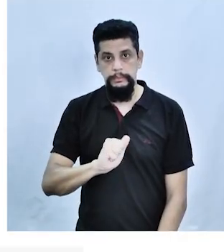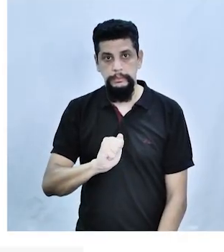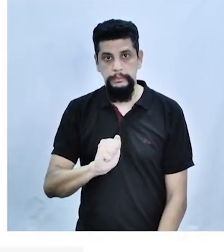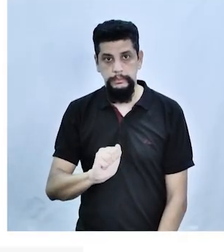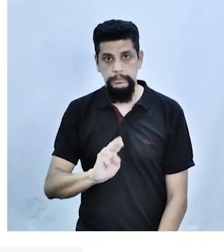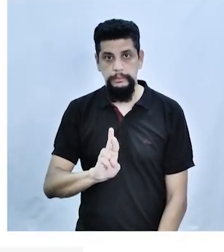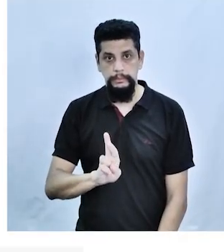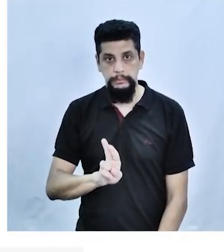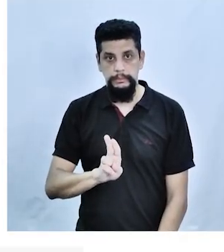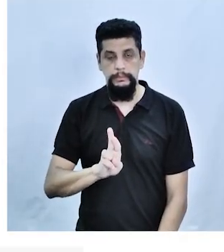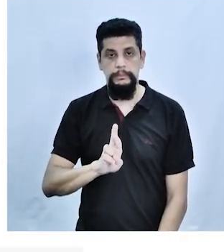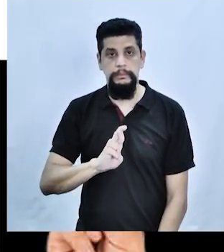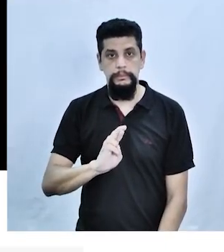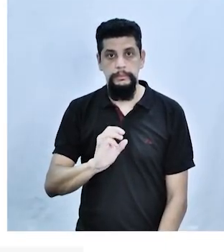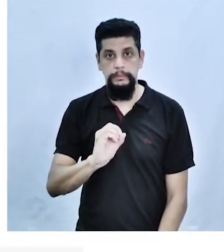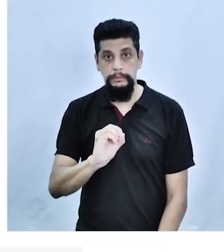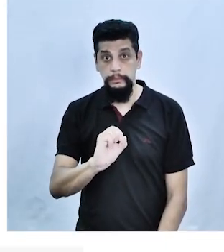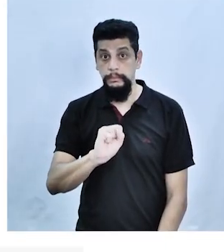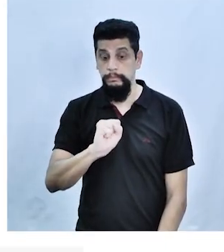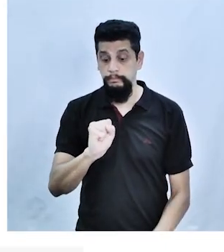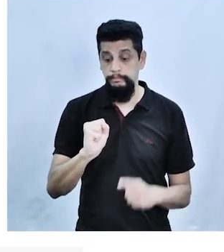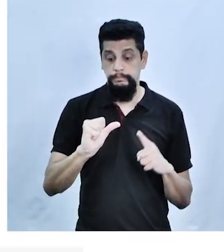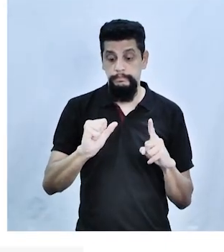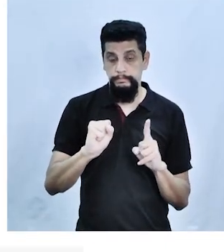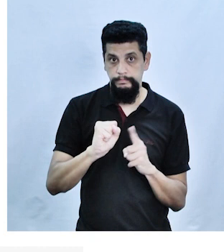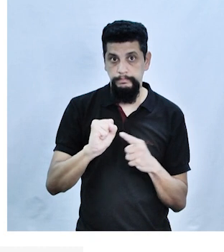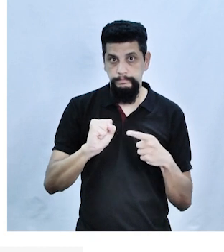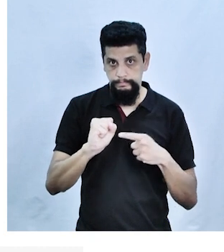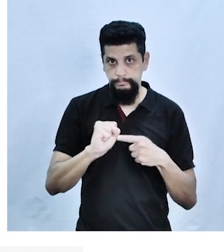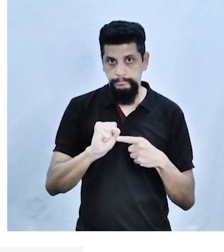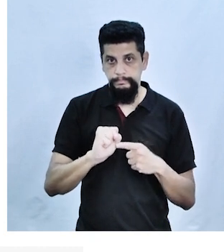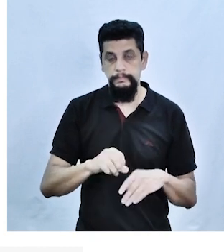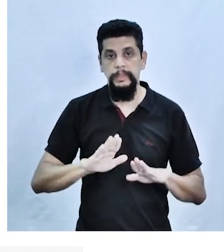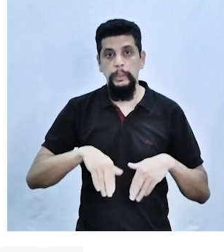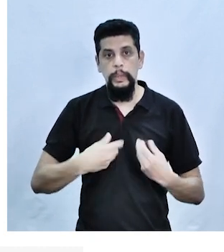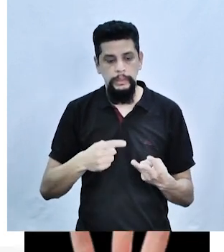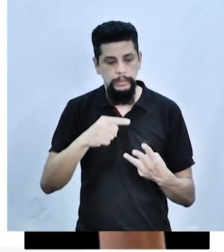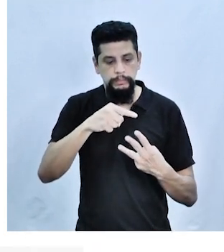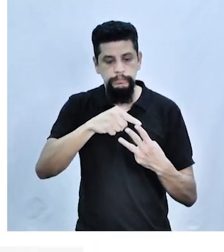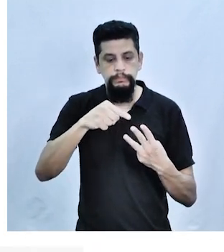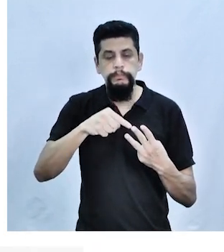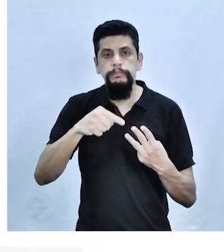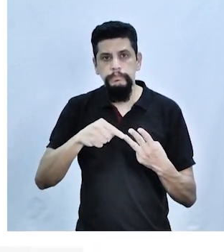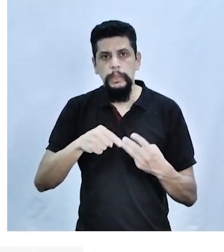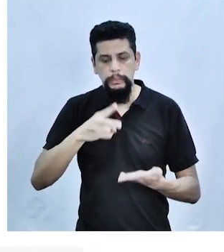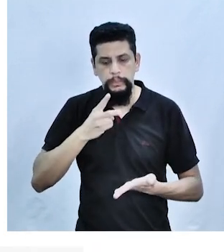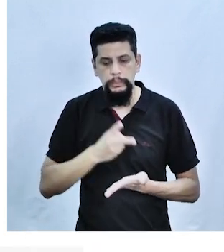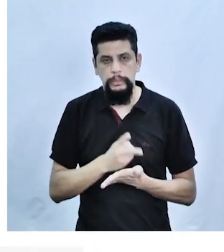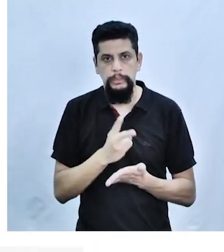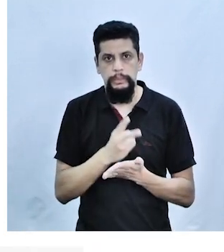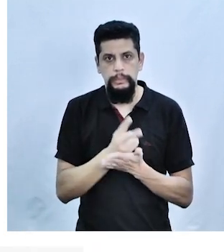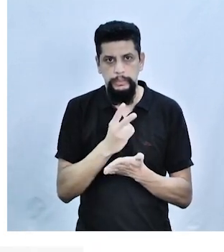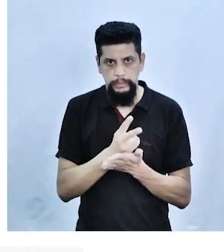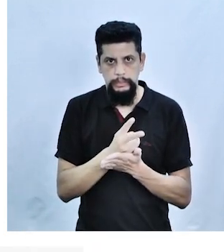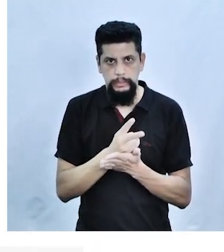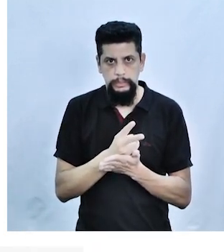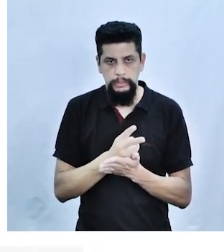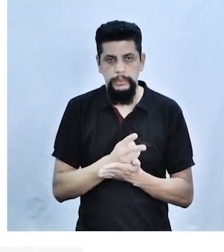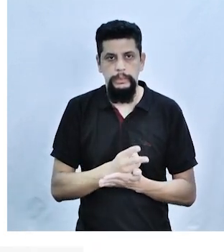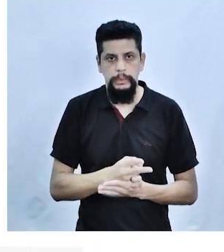dinossauros. E precisa aparecer a letra S. E quando é três, prof?